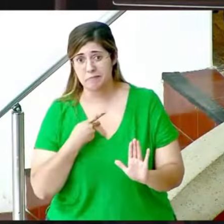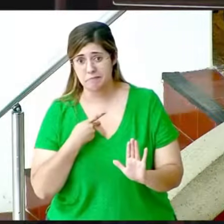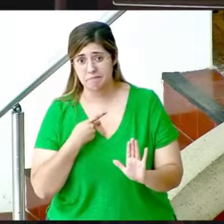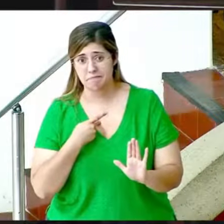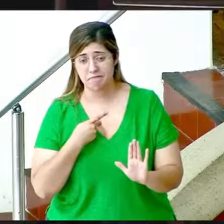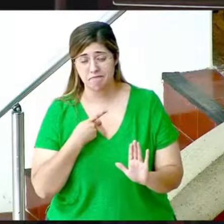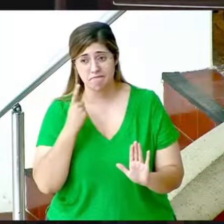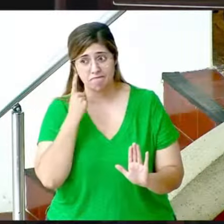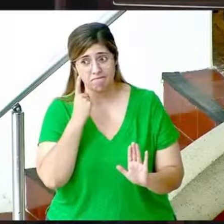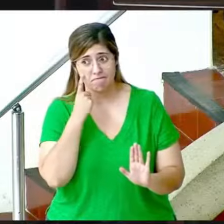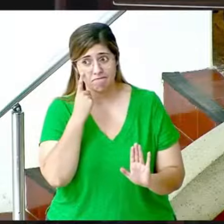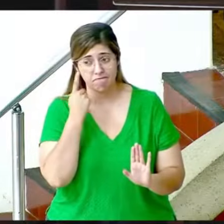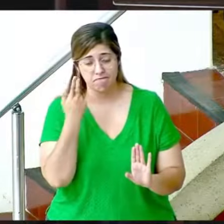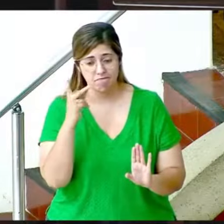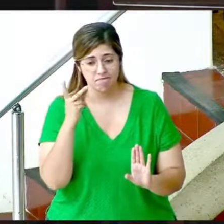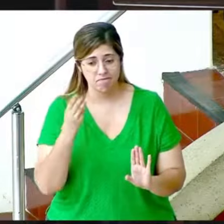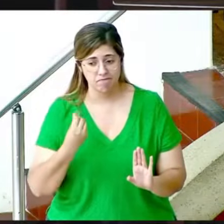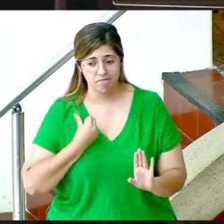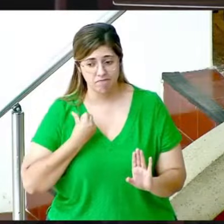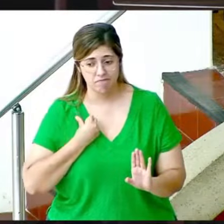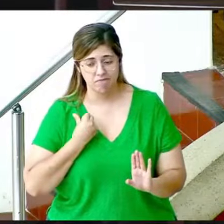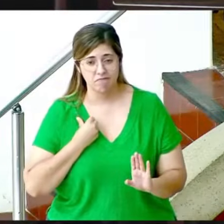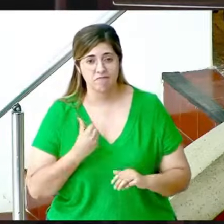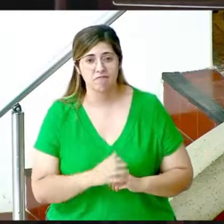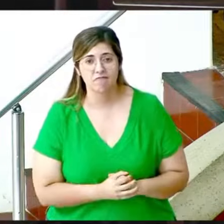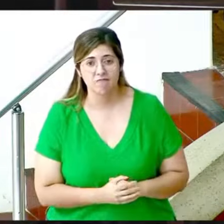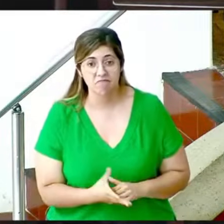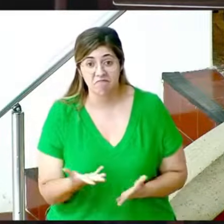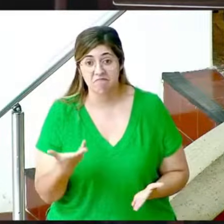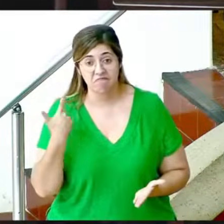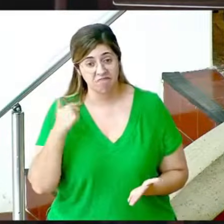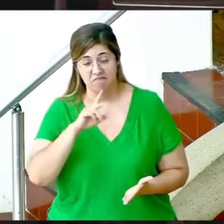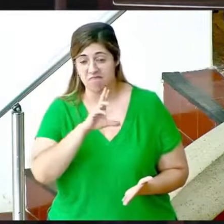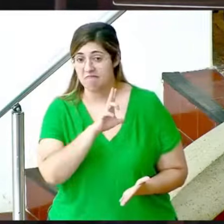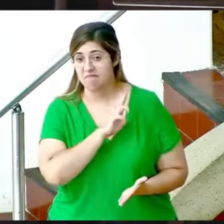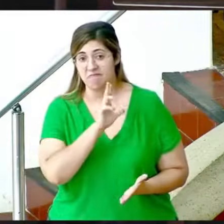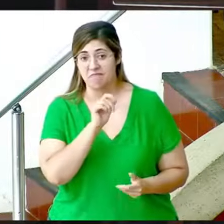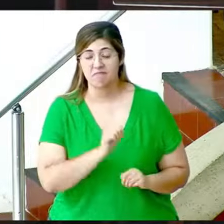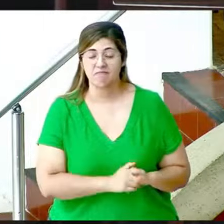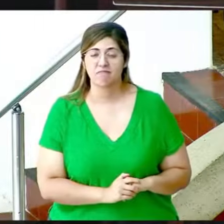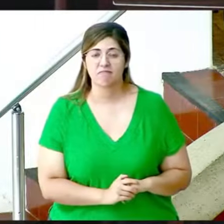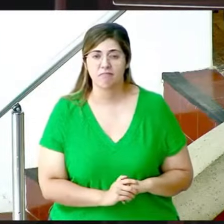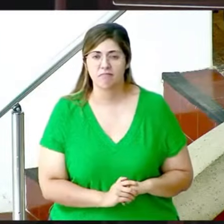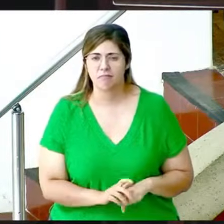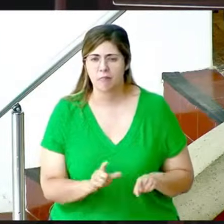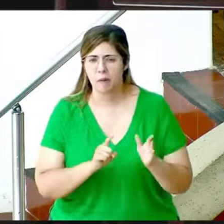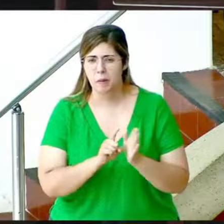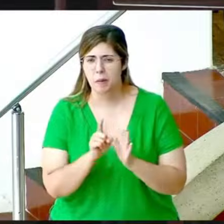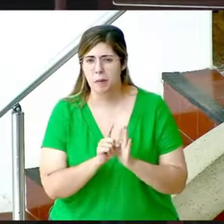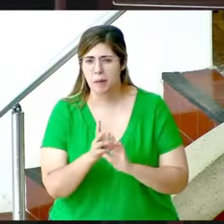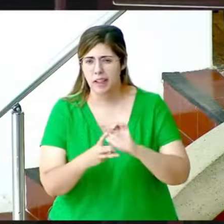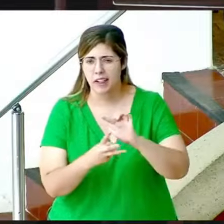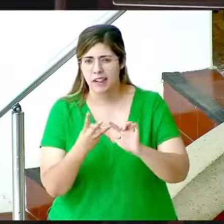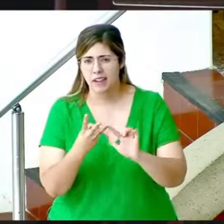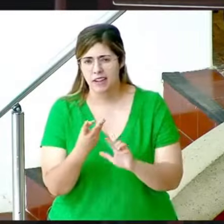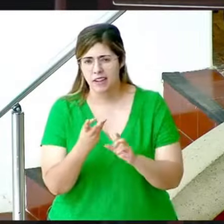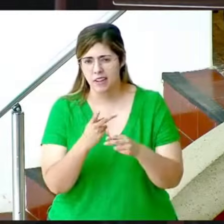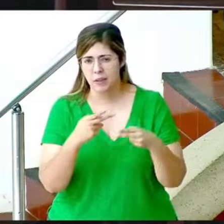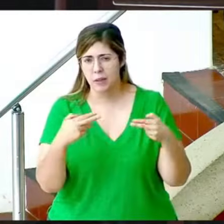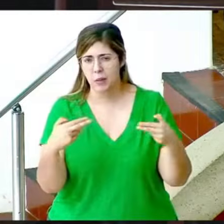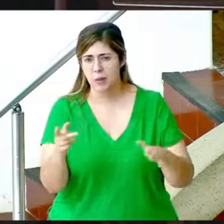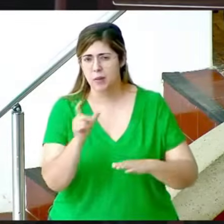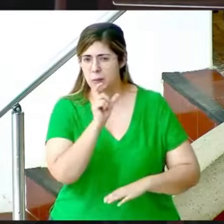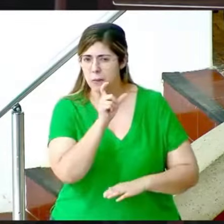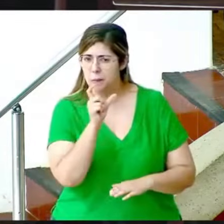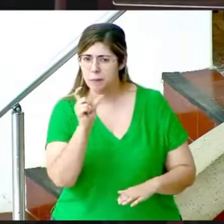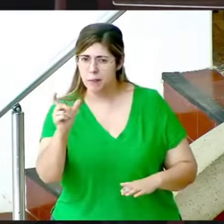nota será que dá, Antônio? Que nota será que dá? Pois é, 3 palavrinhas. Será que a Bíblia fala sobre isso? A Bíblia